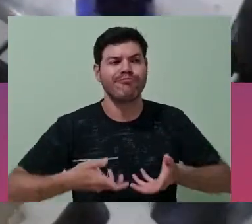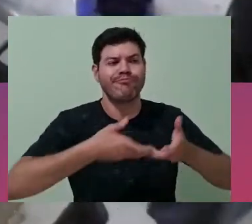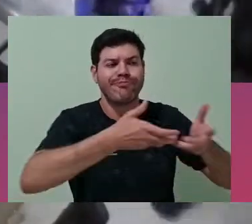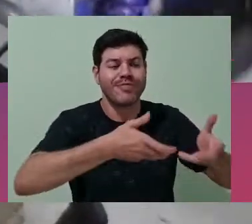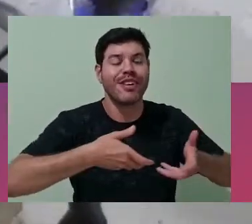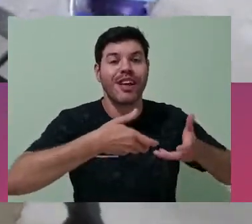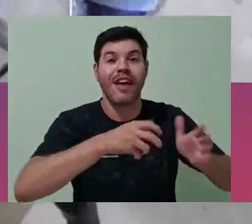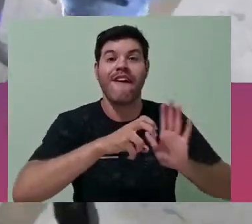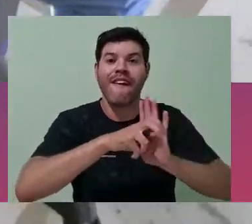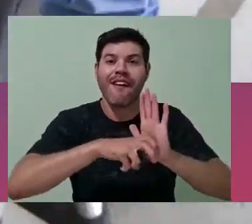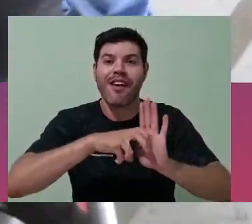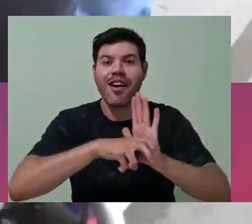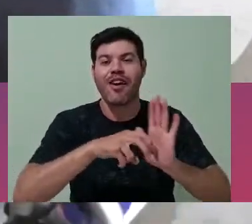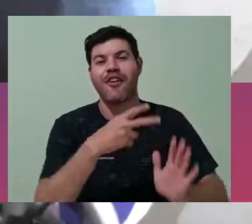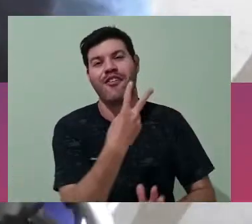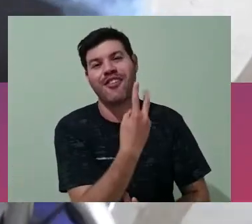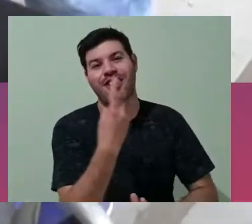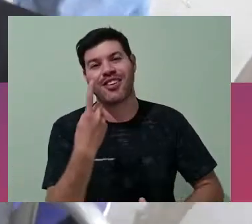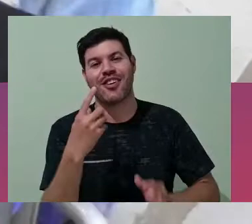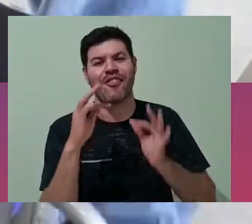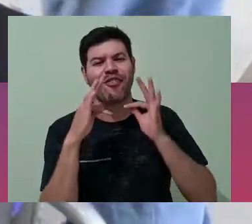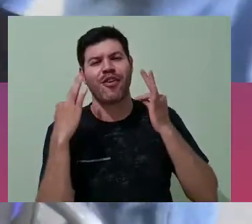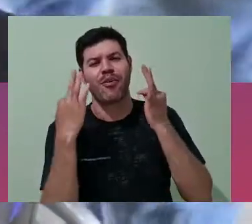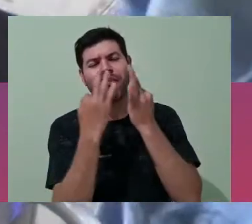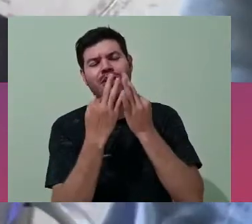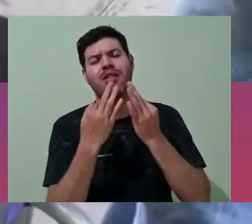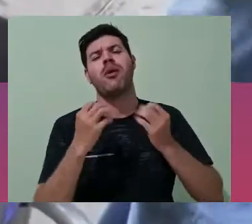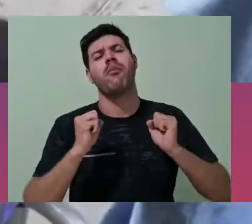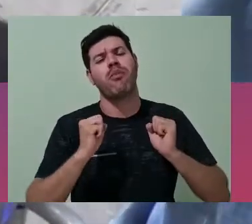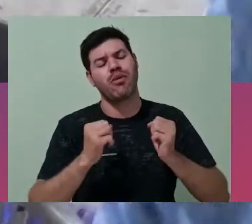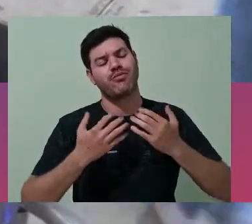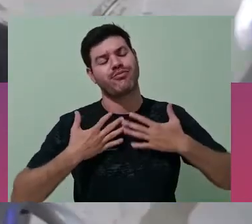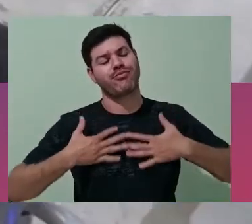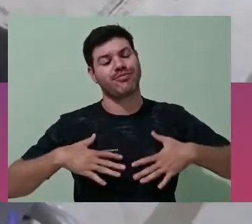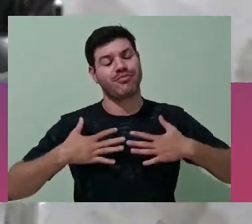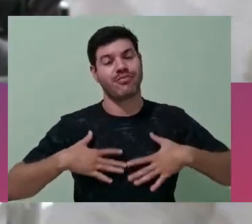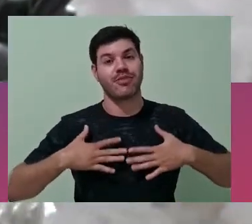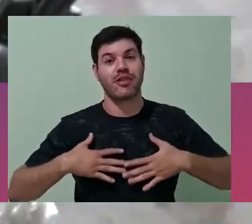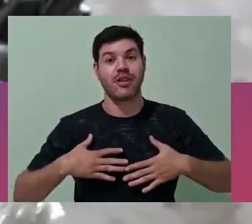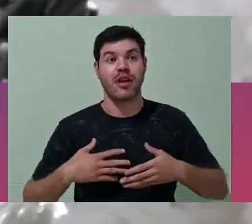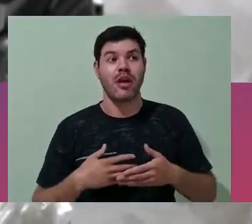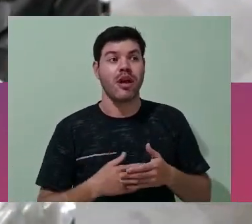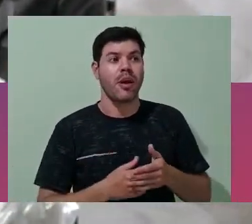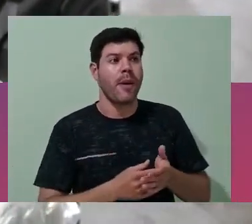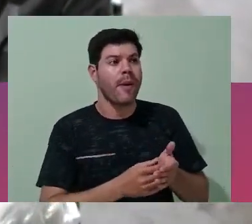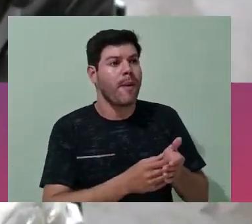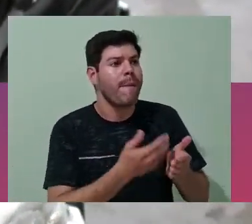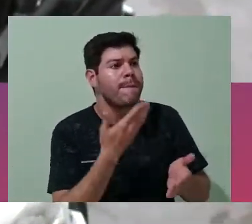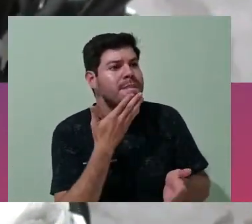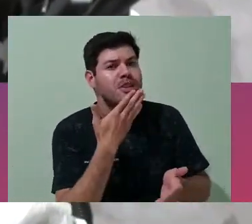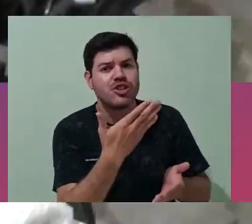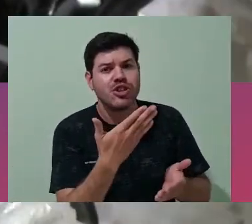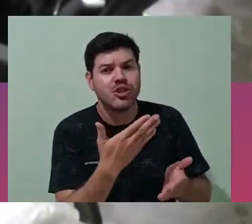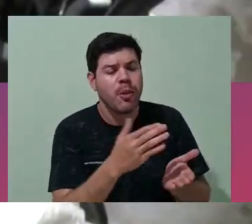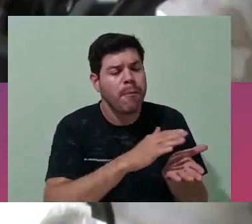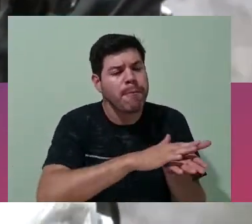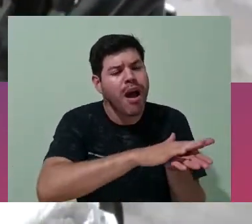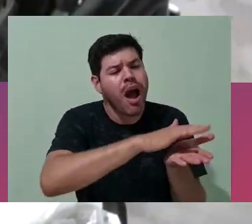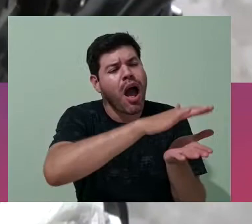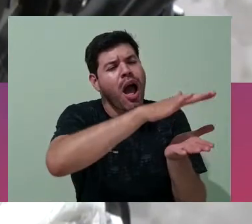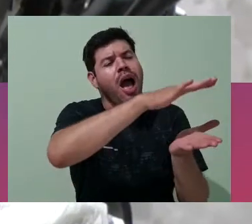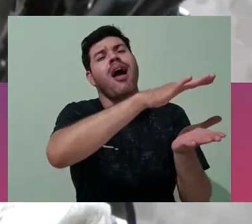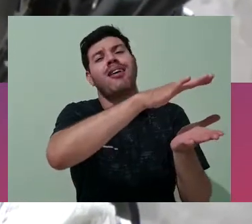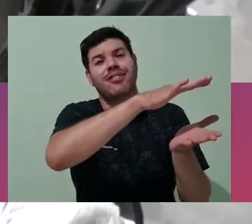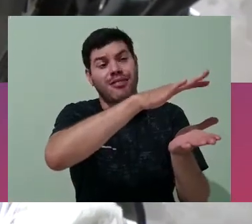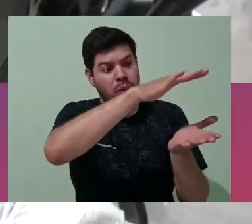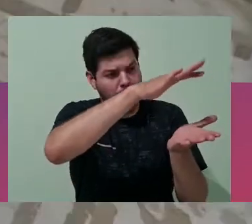Hoje estão sendo entregues 21 cadeiras, mas as famílias podem ficar sossegadas que todas as pedidos que estão no Fundo Social